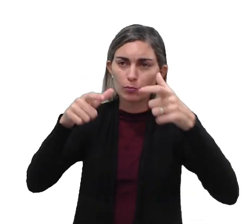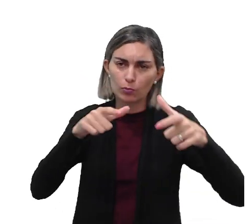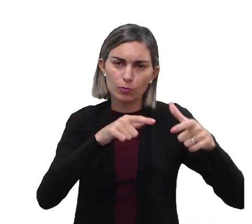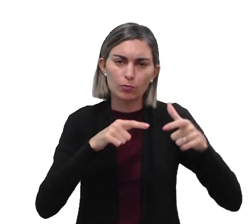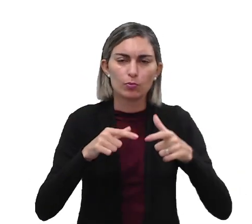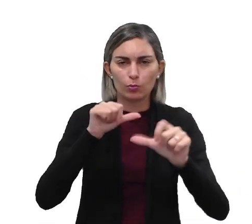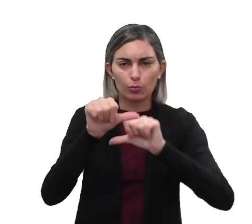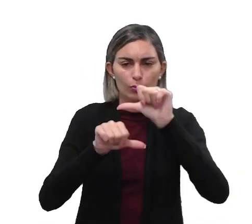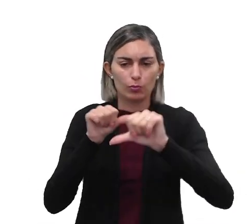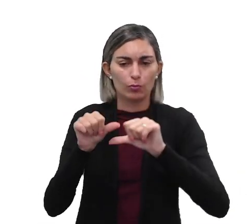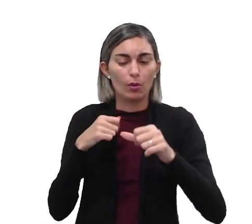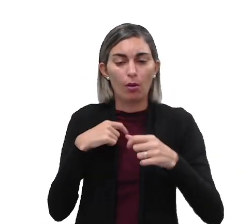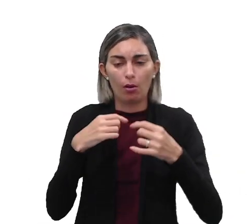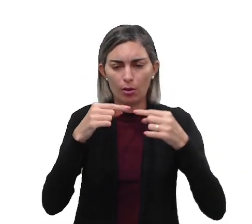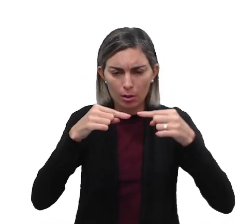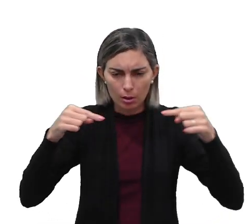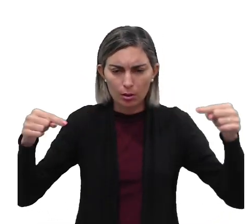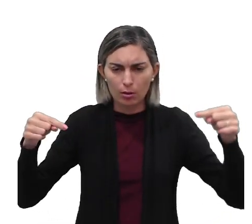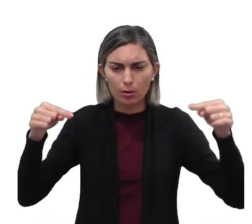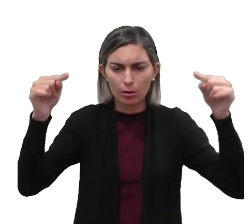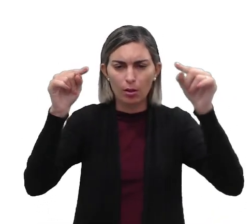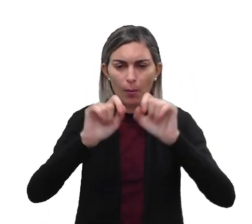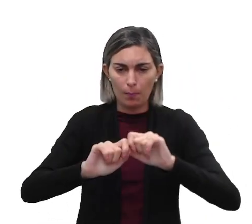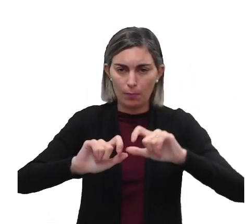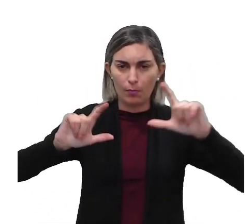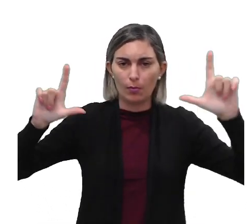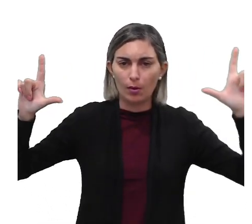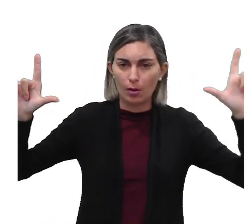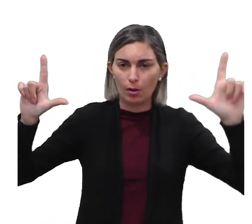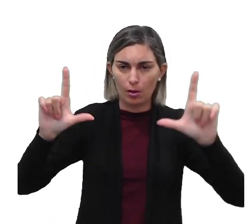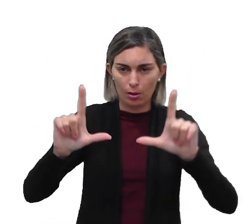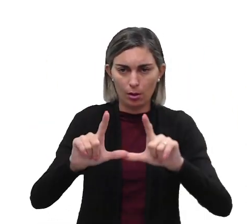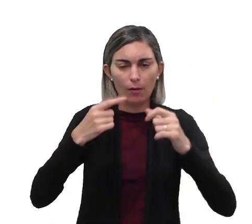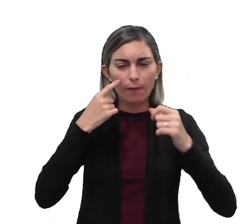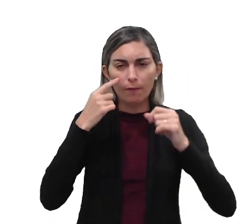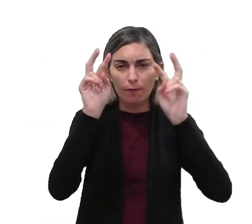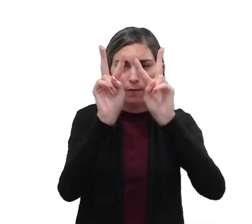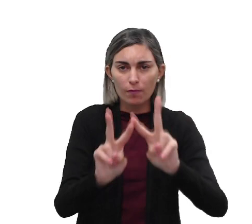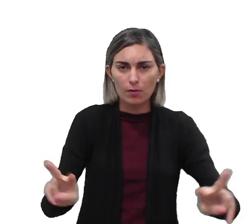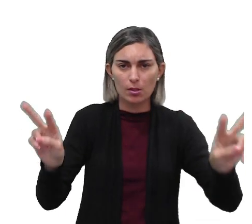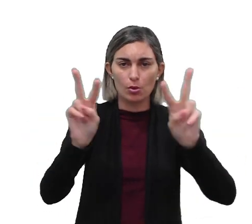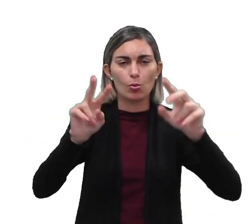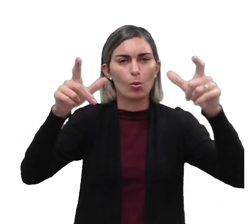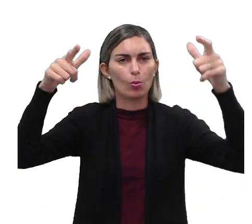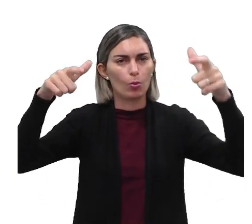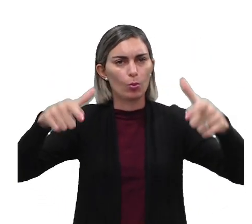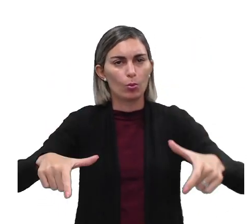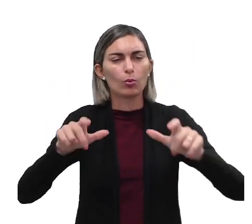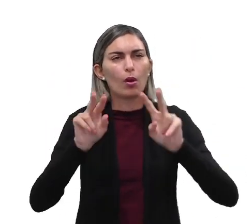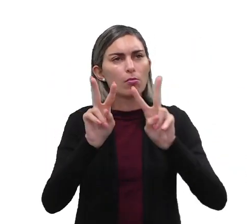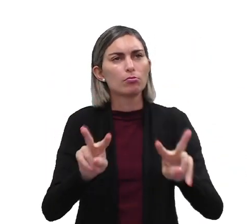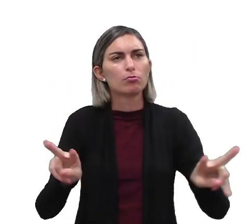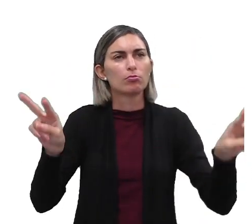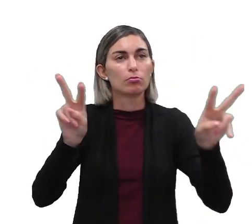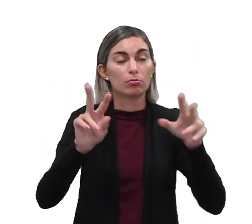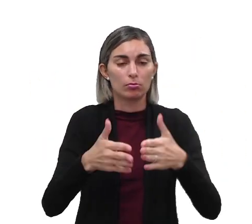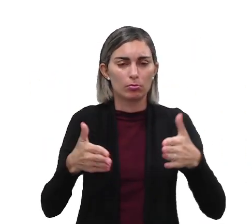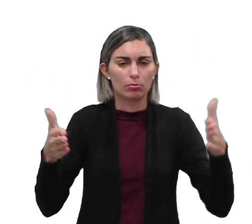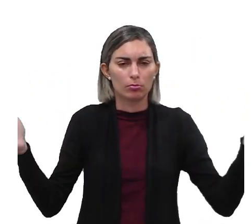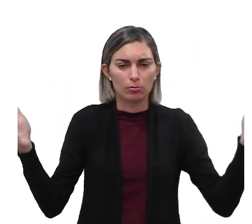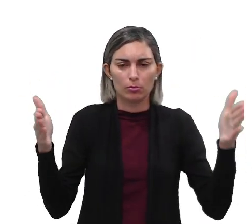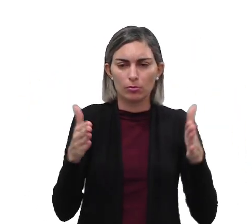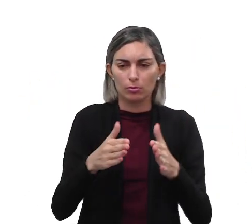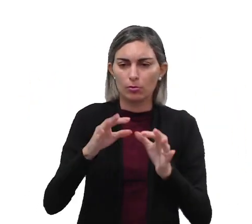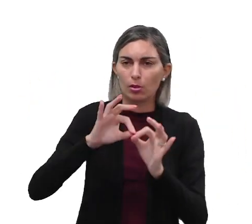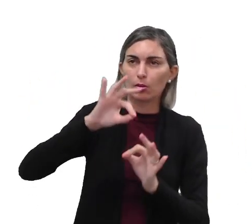espaços. Com as linhas, a gente pode ampliar ou diminuir visualmente o ambiente, ou ampliar ou baixar